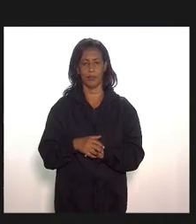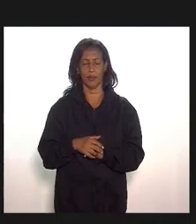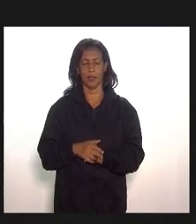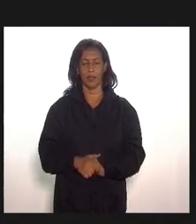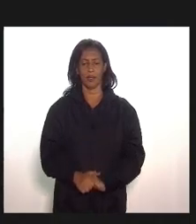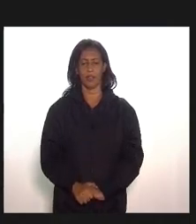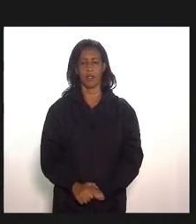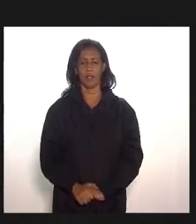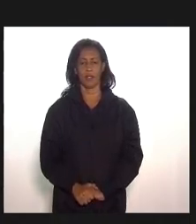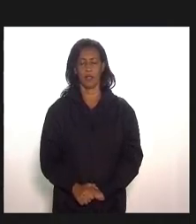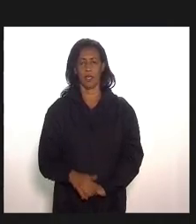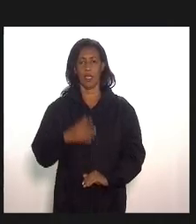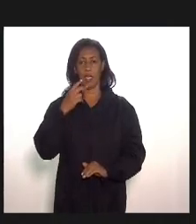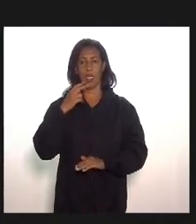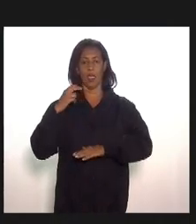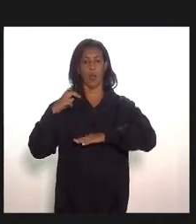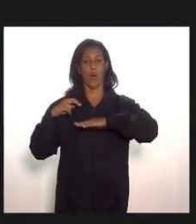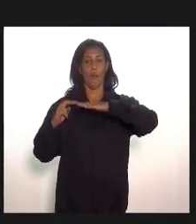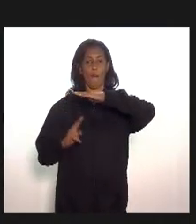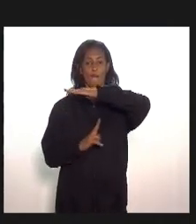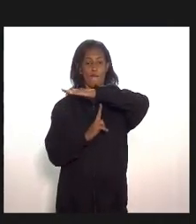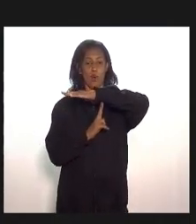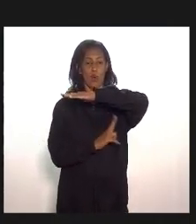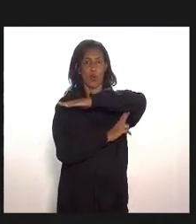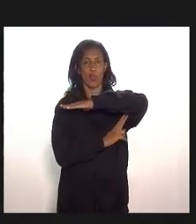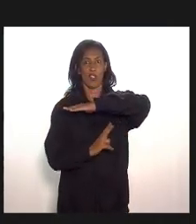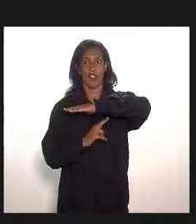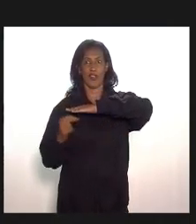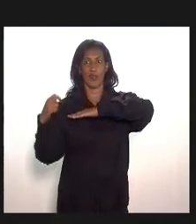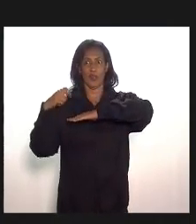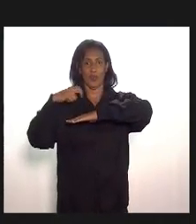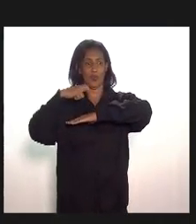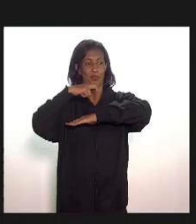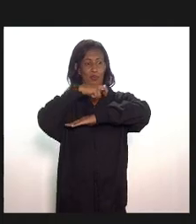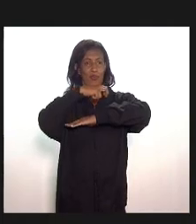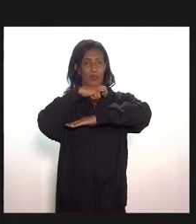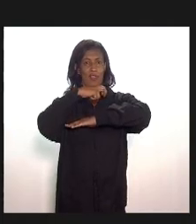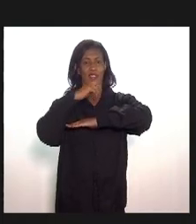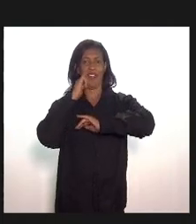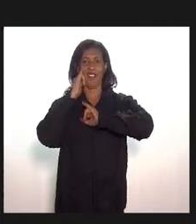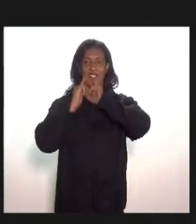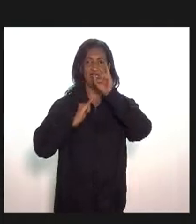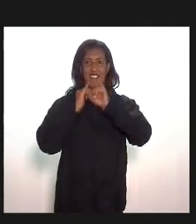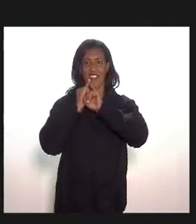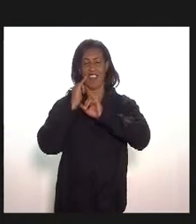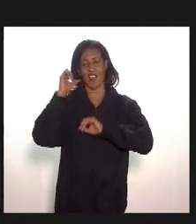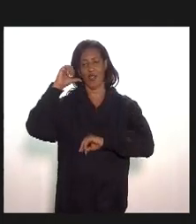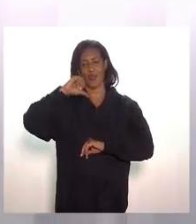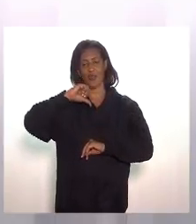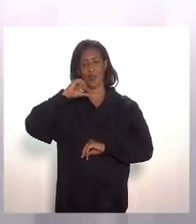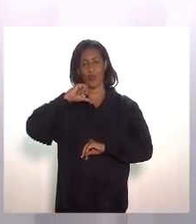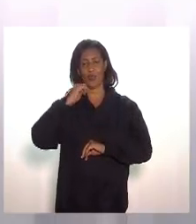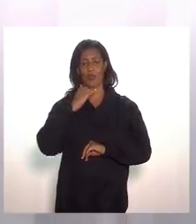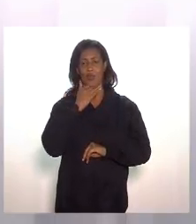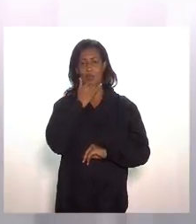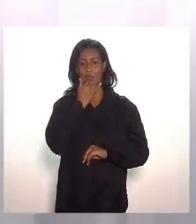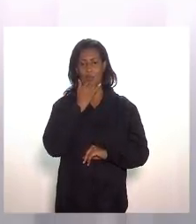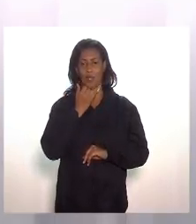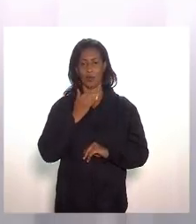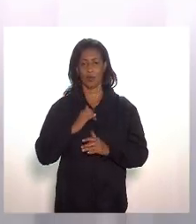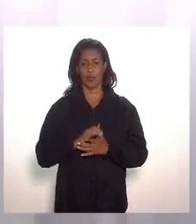ser que caia o meu sinal e eu não queria deixar de discutir esse tema. Então, boa tarde a todas e todos. Peço desculpa aí, como